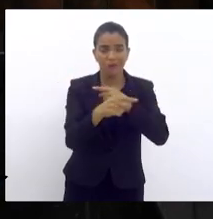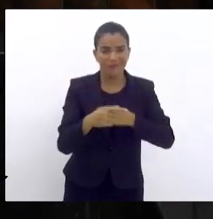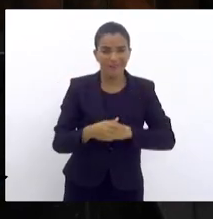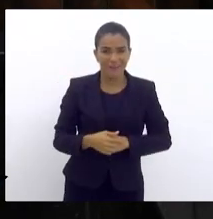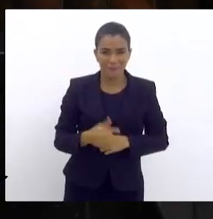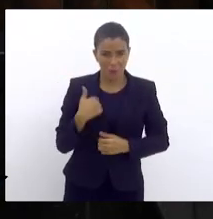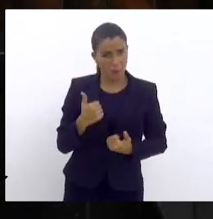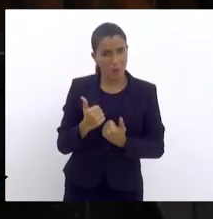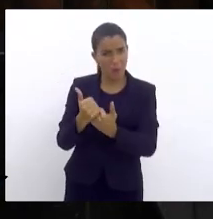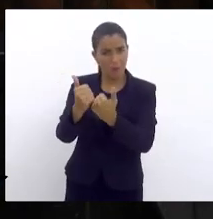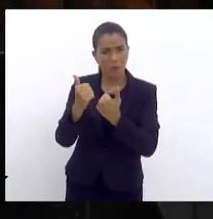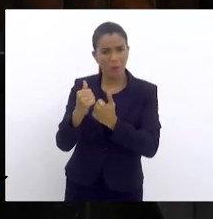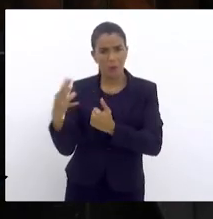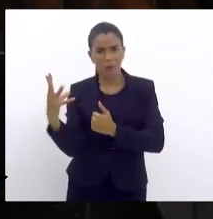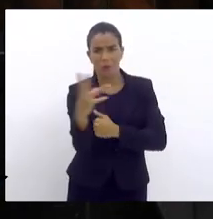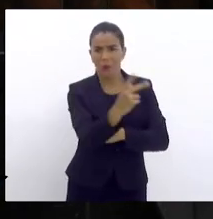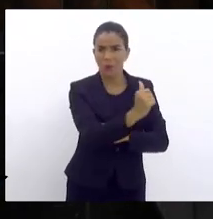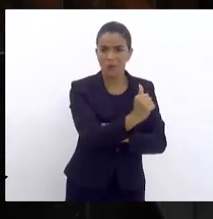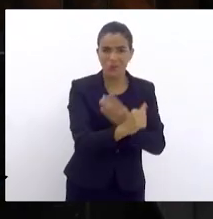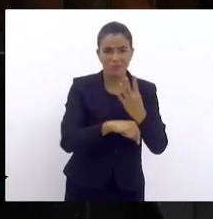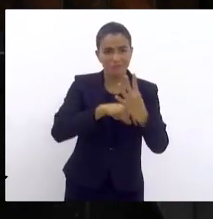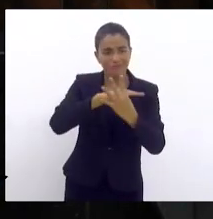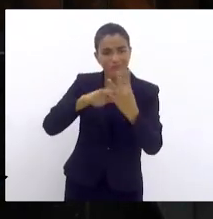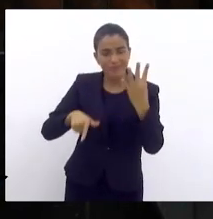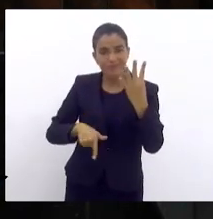eu apoio a fala de todos